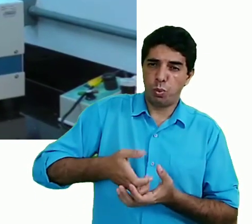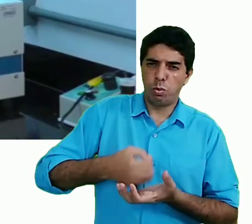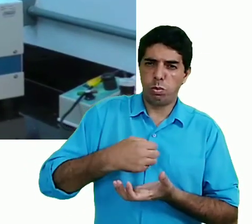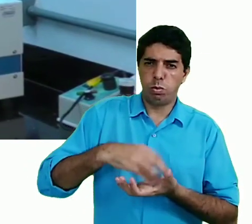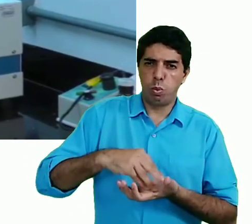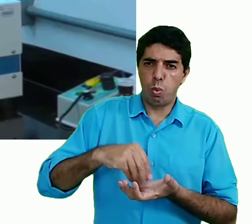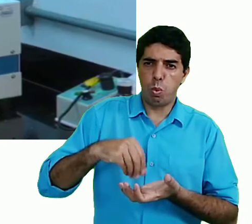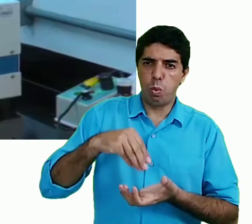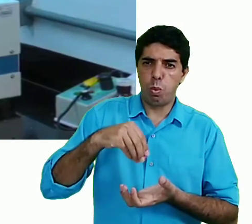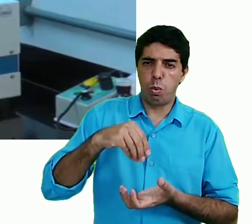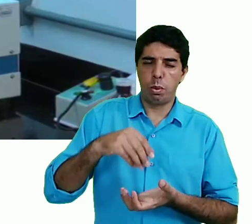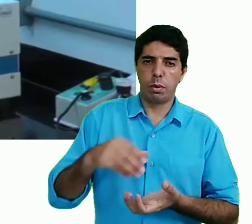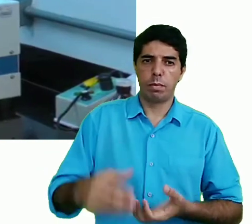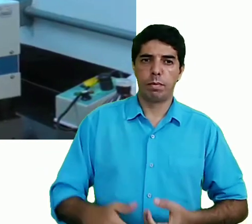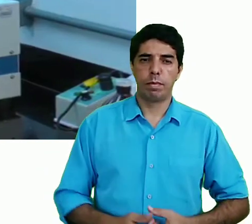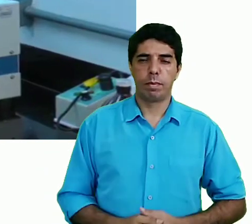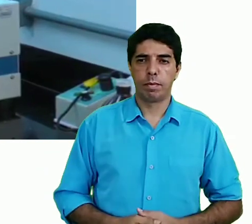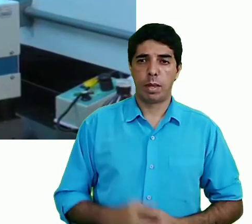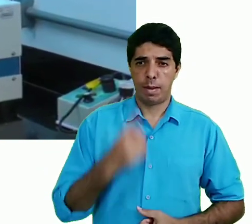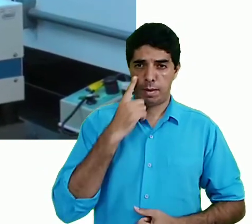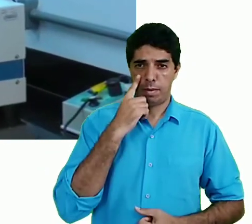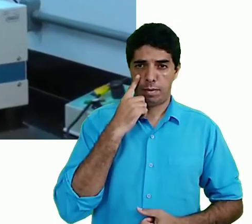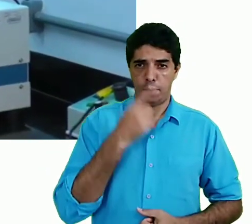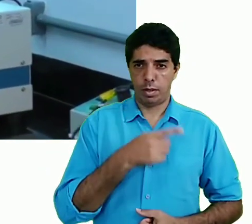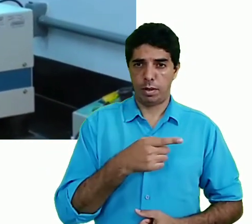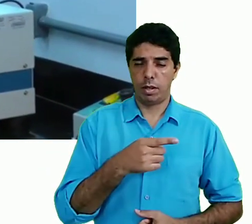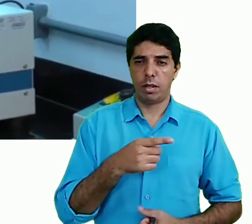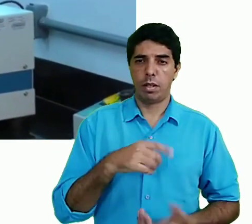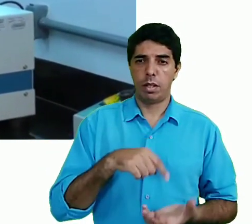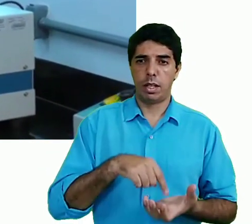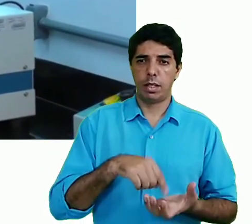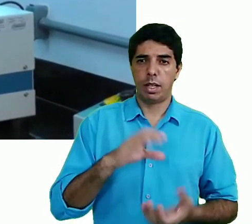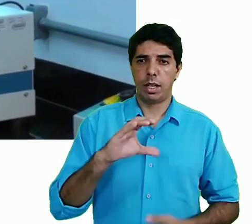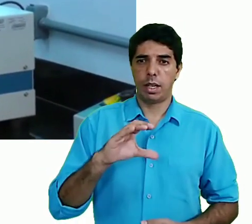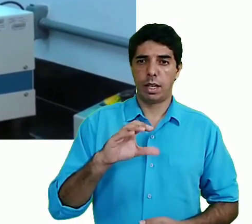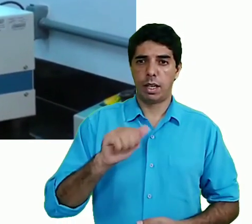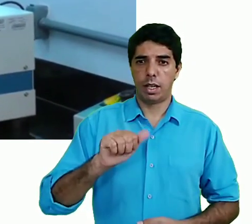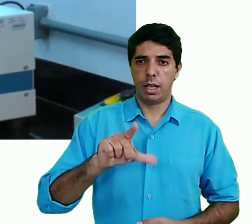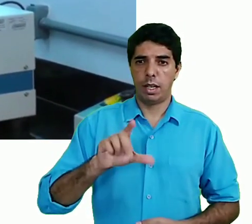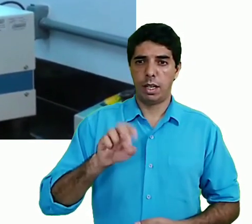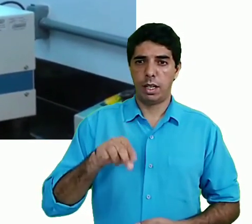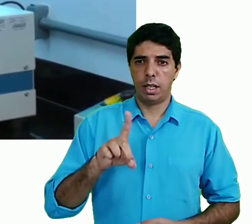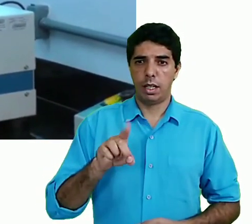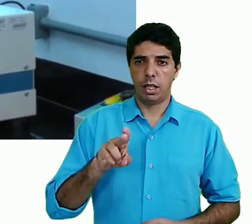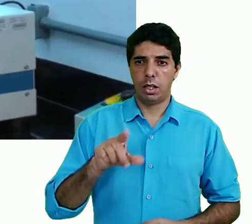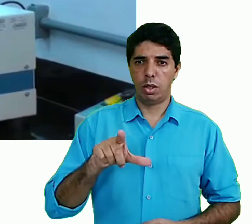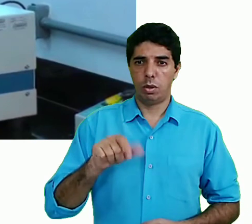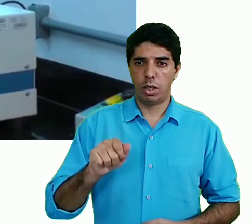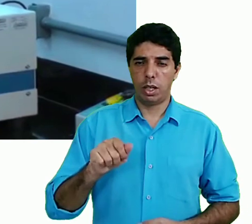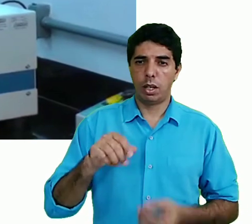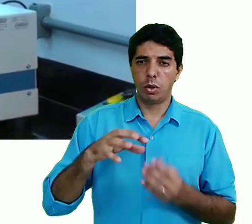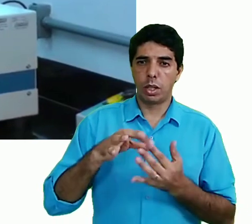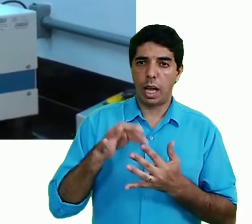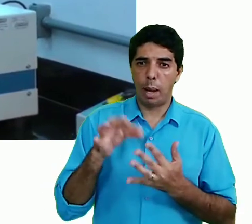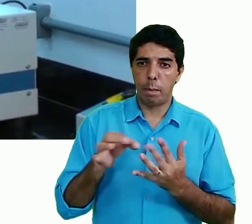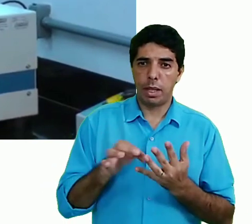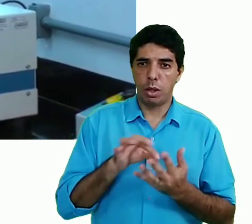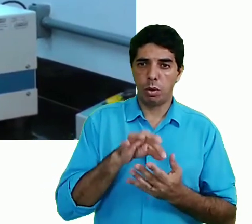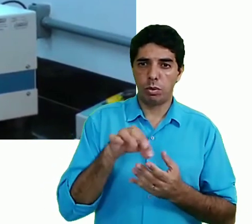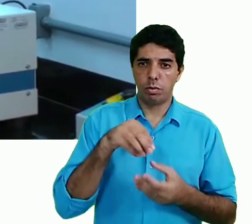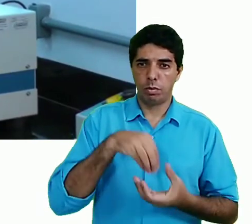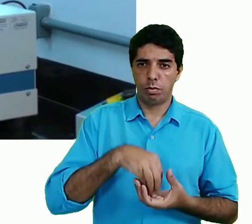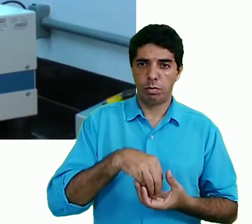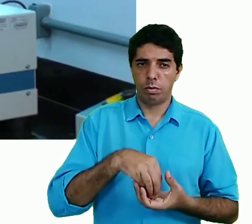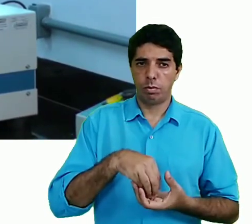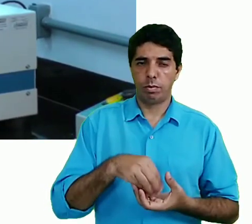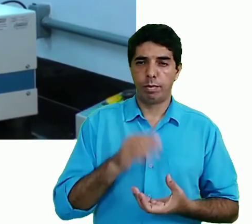pulverizar ou triturar a matéria-prima. Então, aqui nós temos a calêndula officinalis, tá? Os capítulos florais,